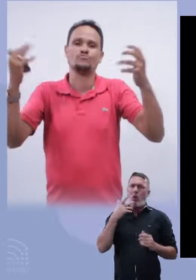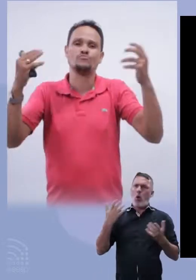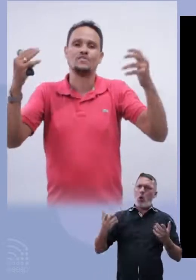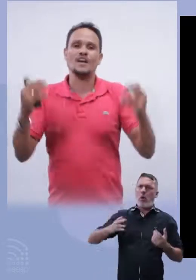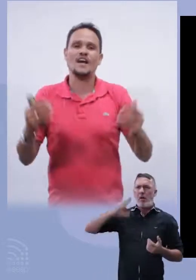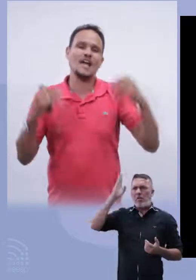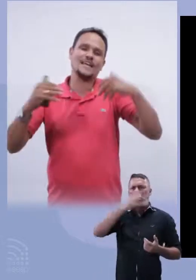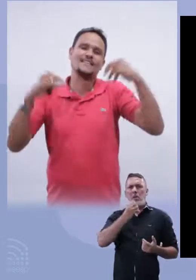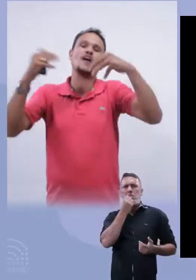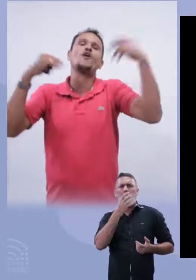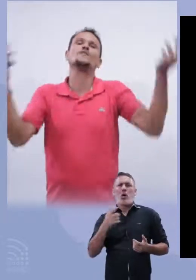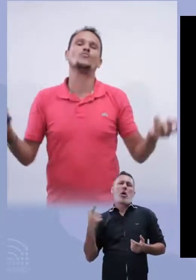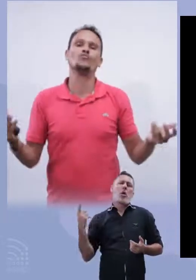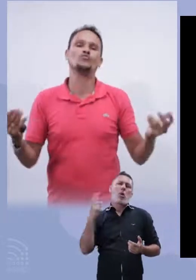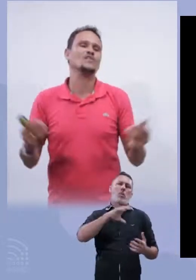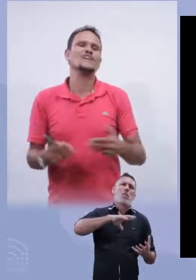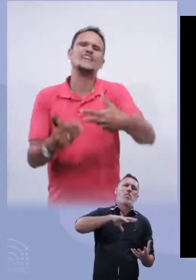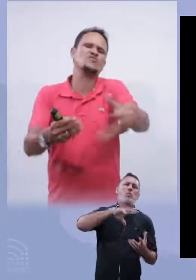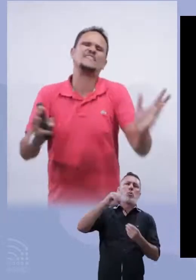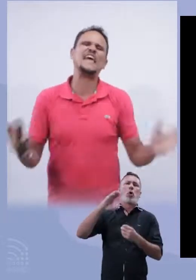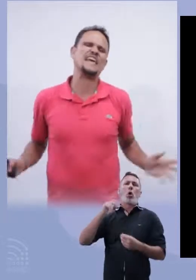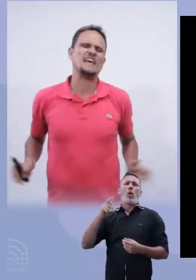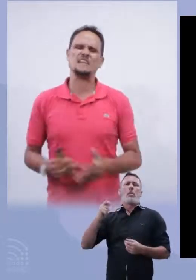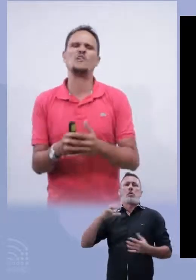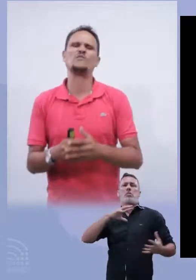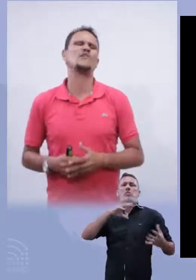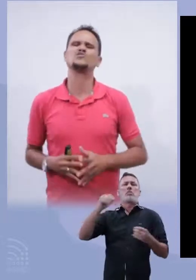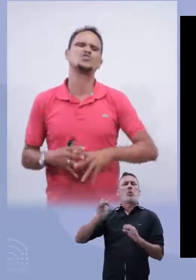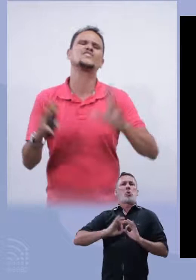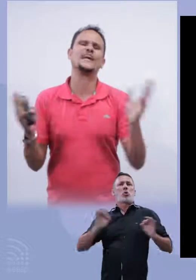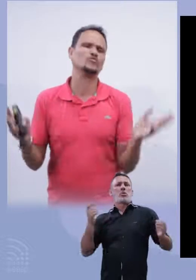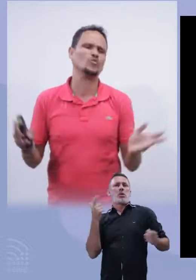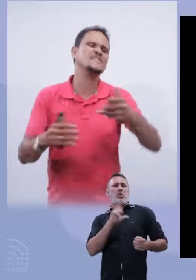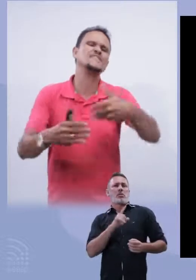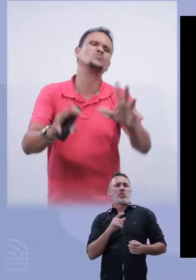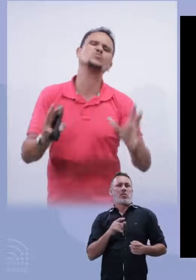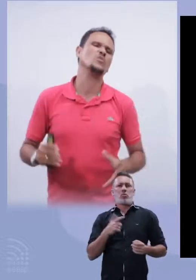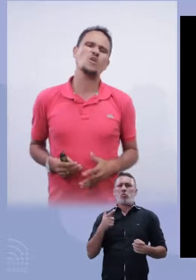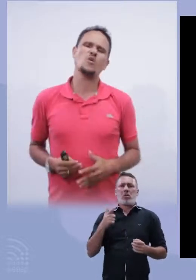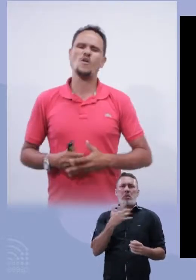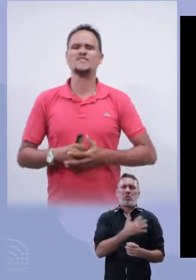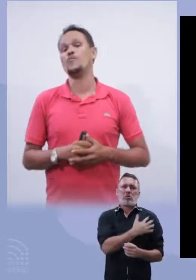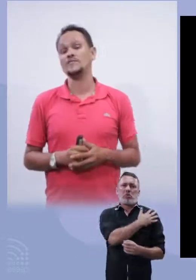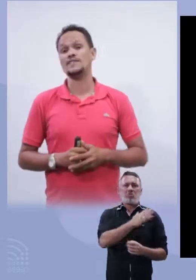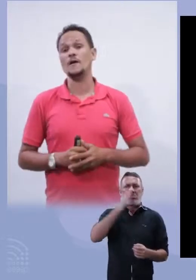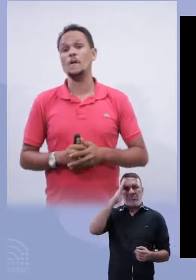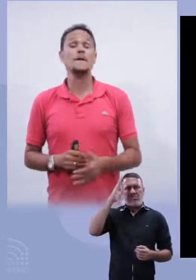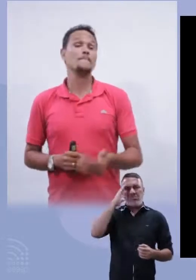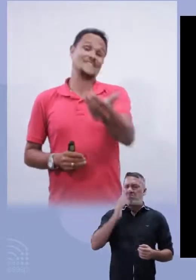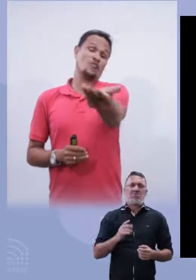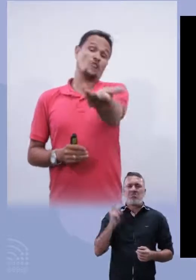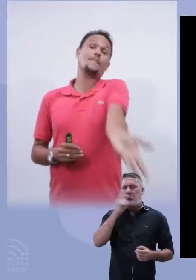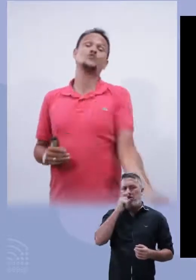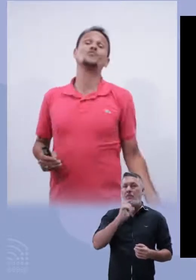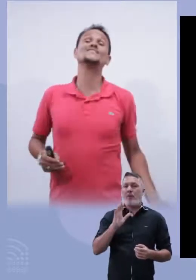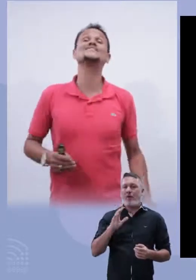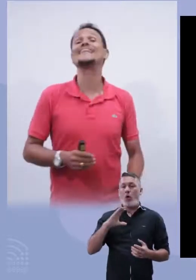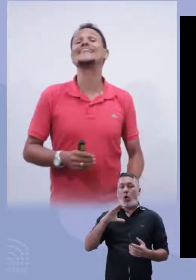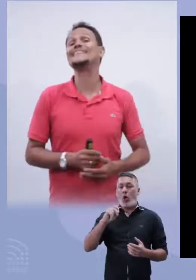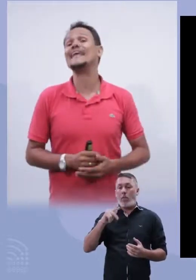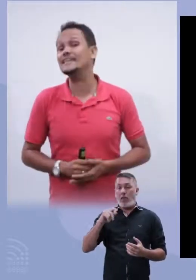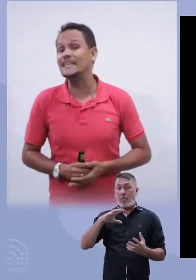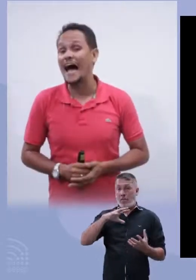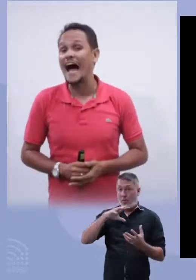tão bons, ganhamos até a Copa do Mundo, e aqui não tem negócio de ditadura. Isso é tudo coisa da oposição. Mas a Copa do